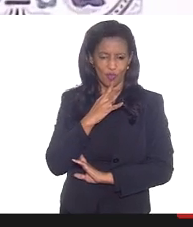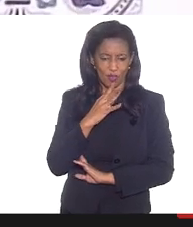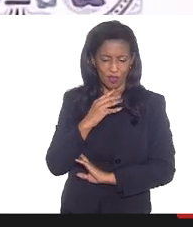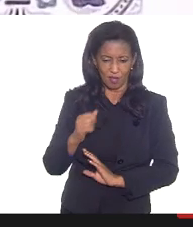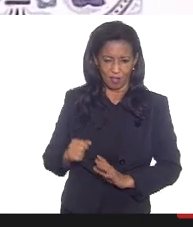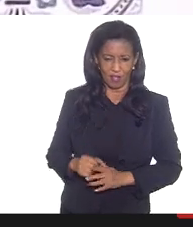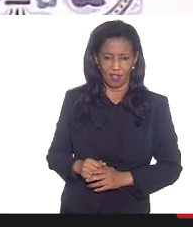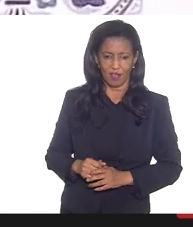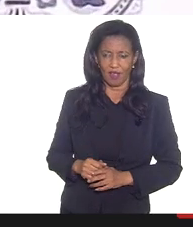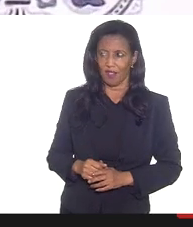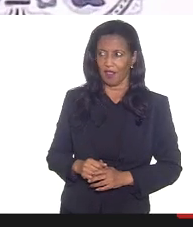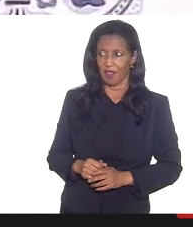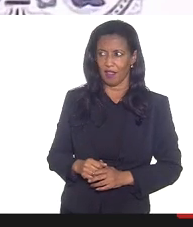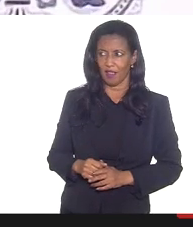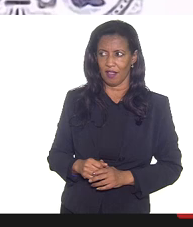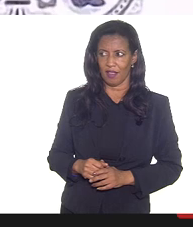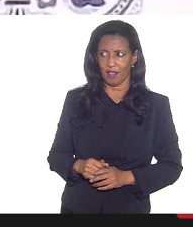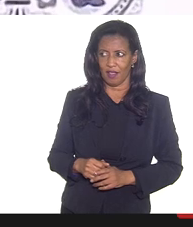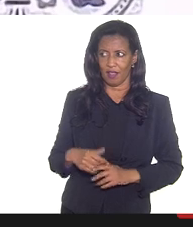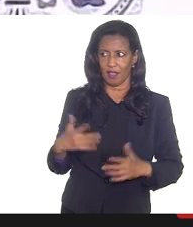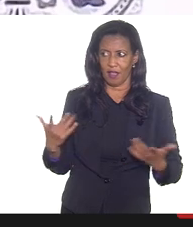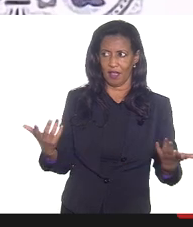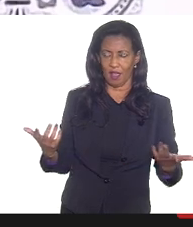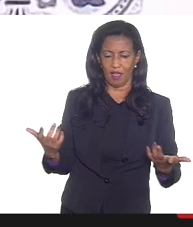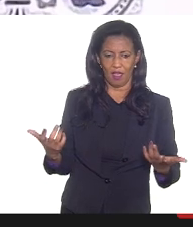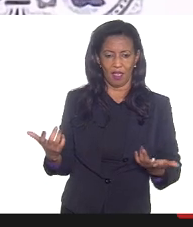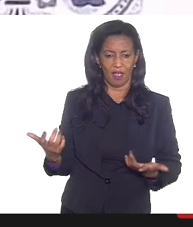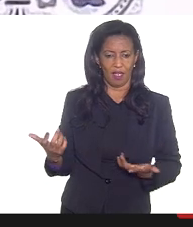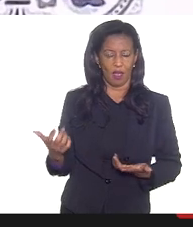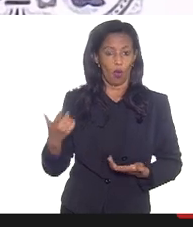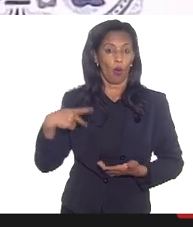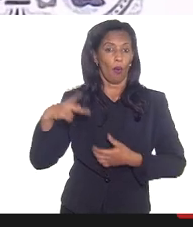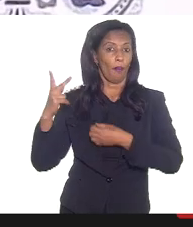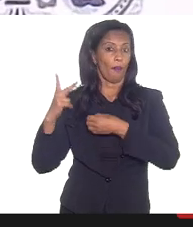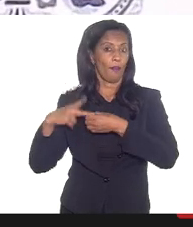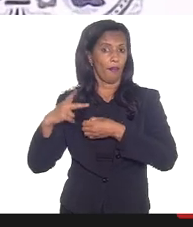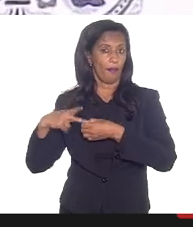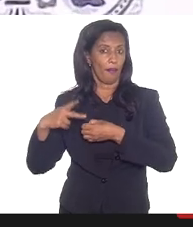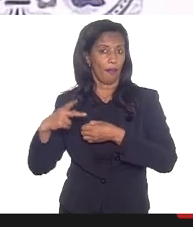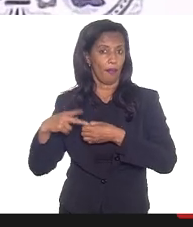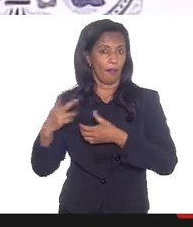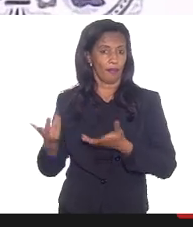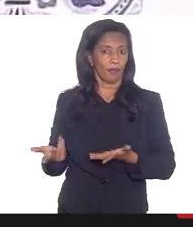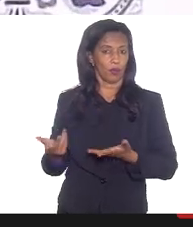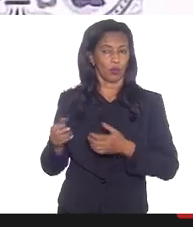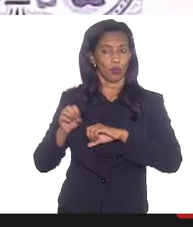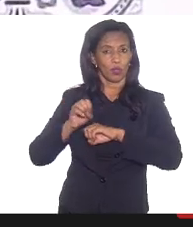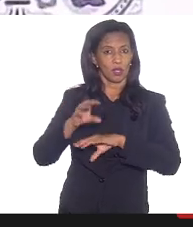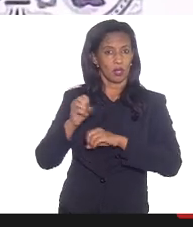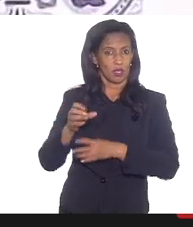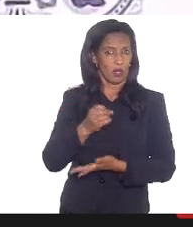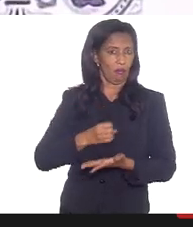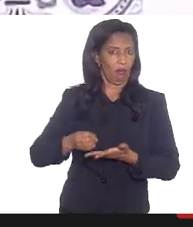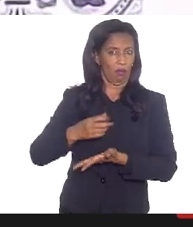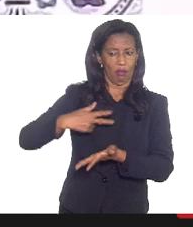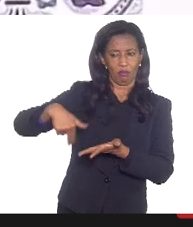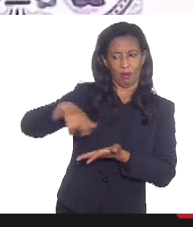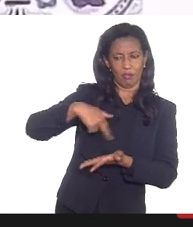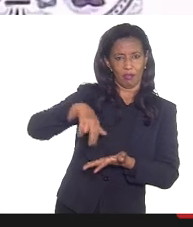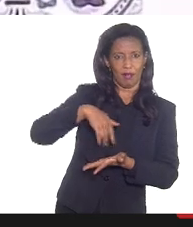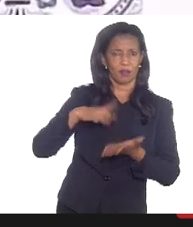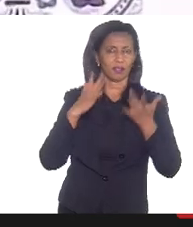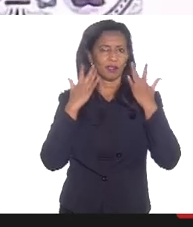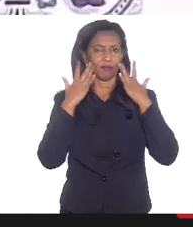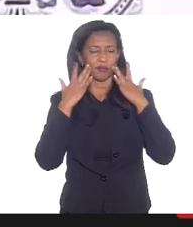tá? Onde a arte tem lá como obrigatório, em toda a educação básica, o ensino da dança, do